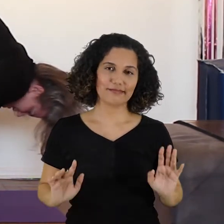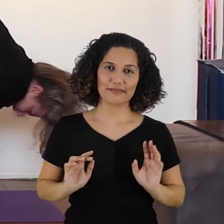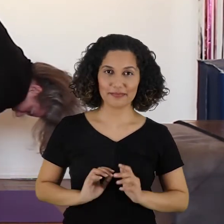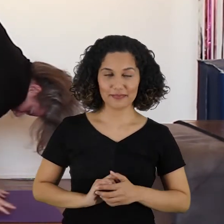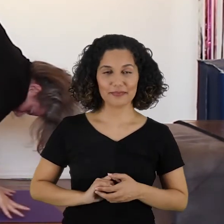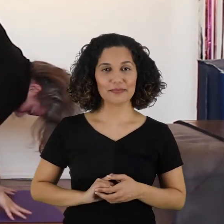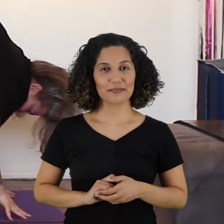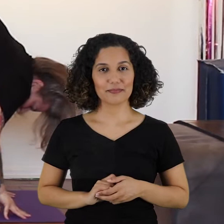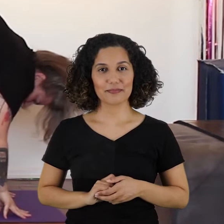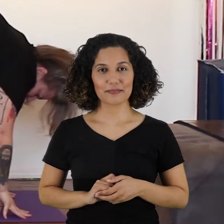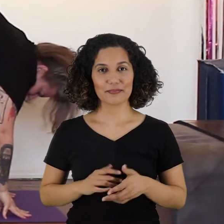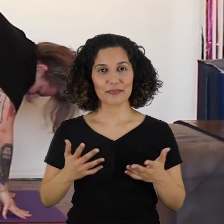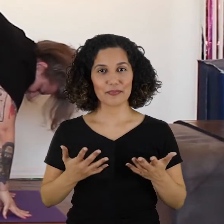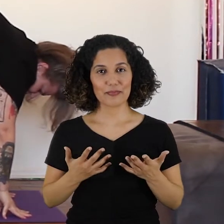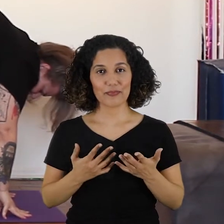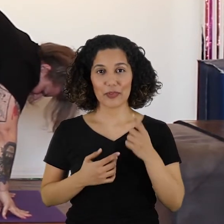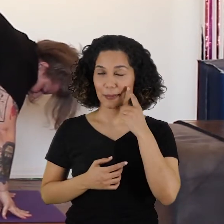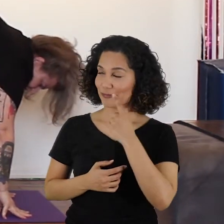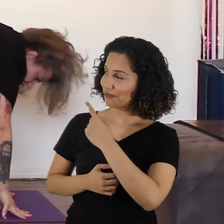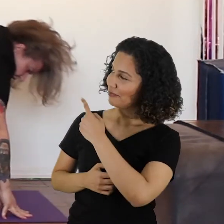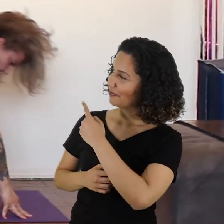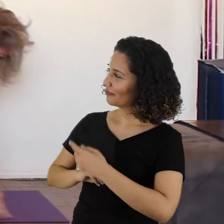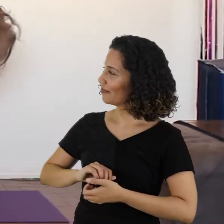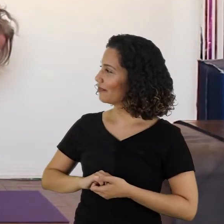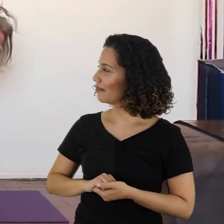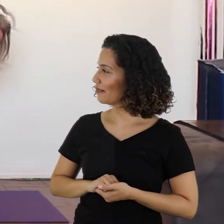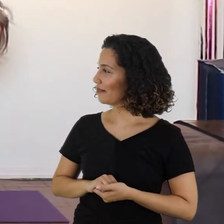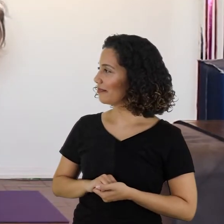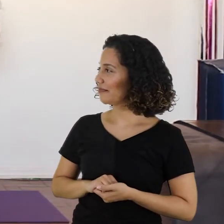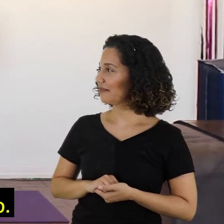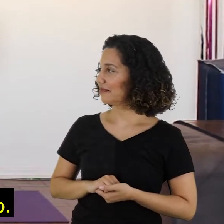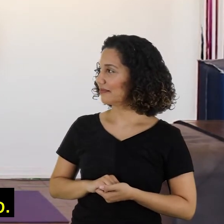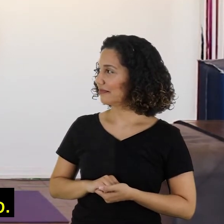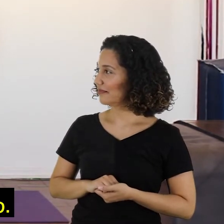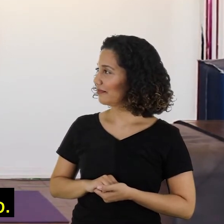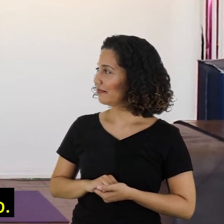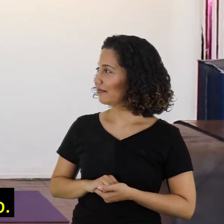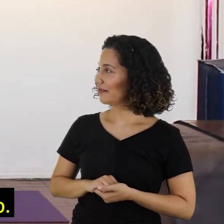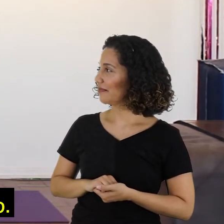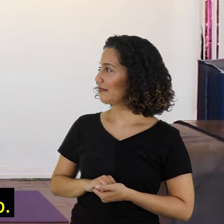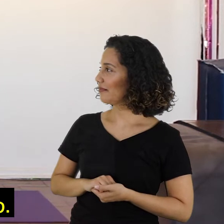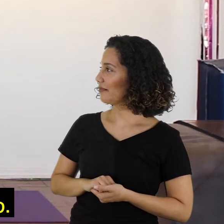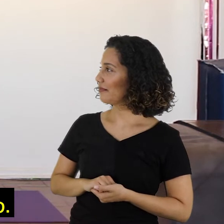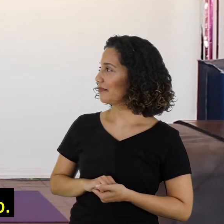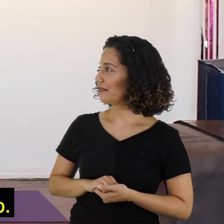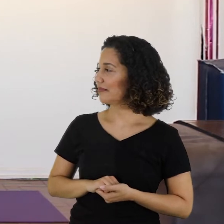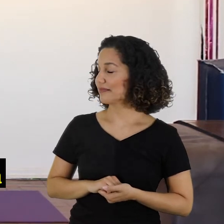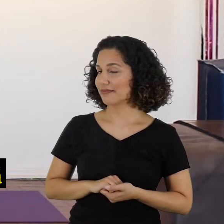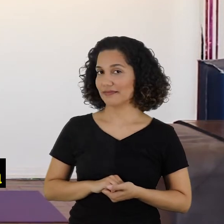Desfaz os braços. Leva agora o seu pé direito lá para trás, coloca o joelho direito no